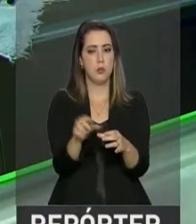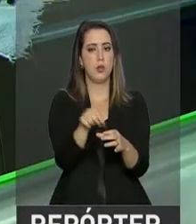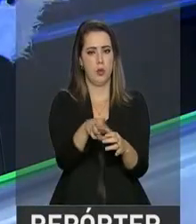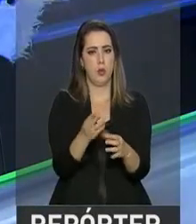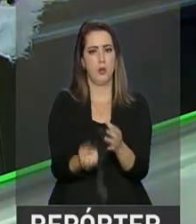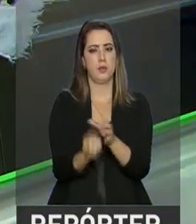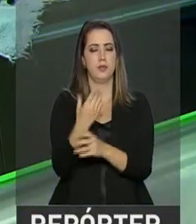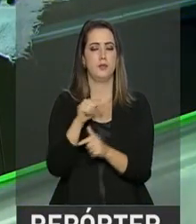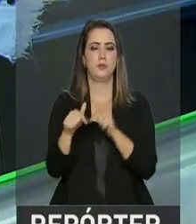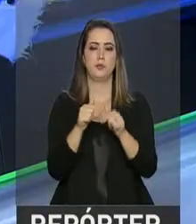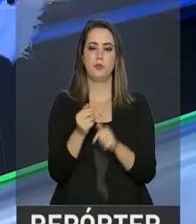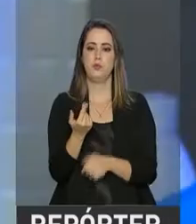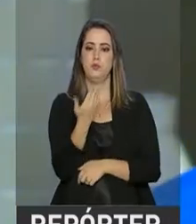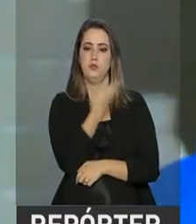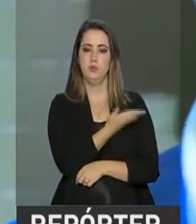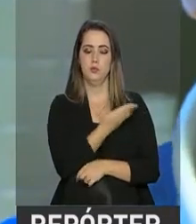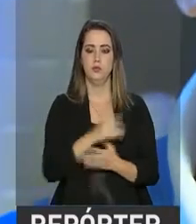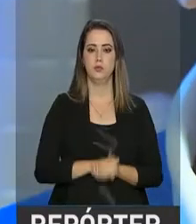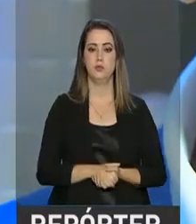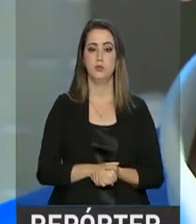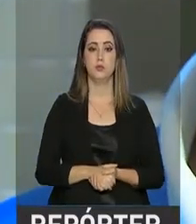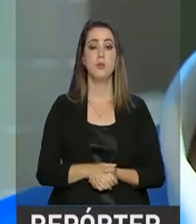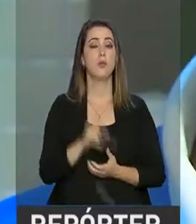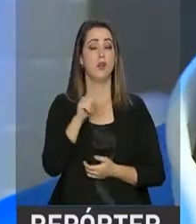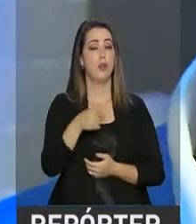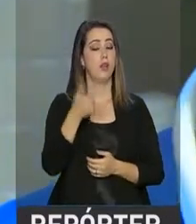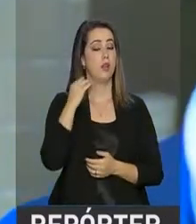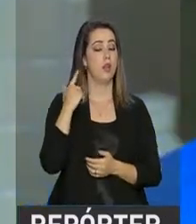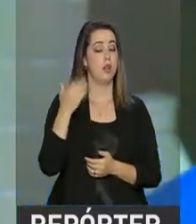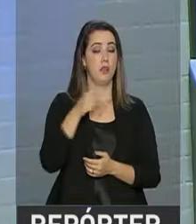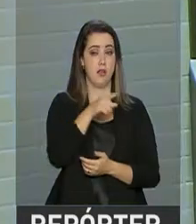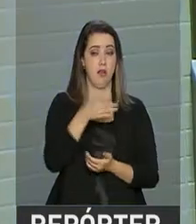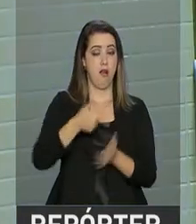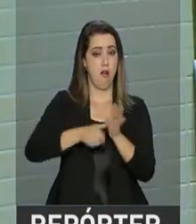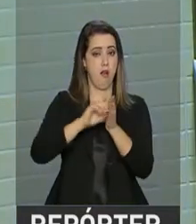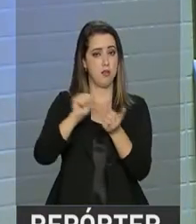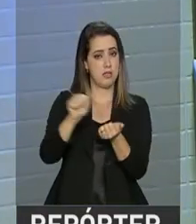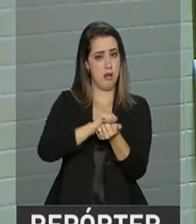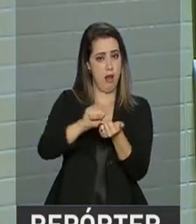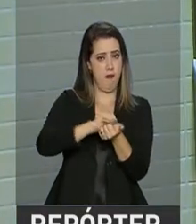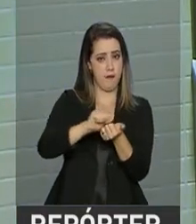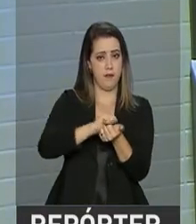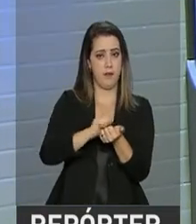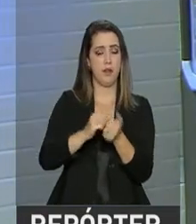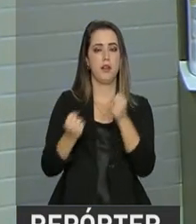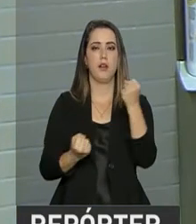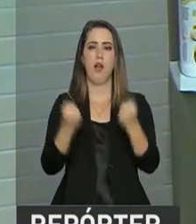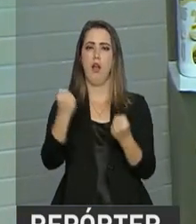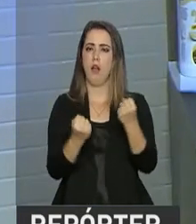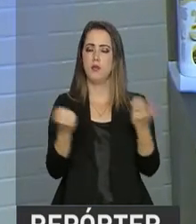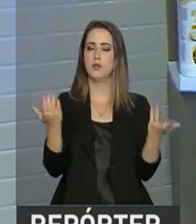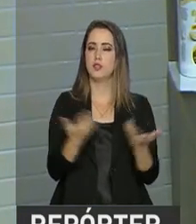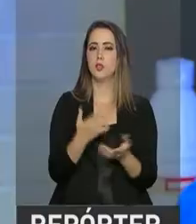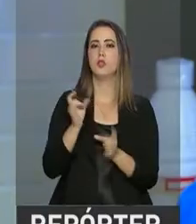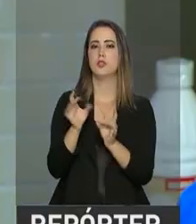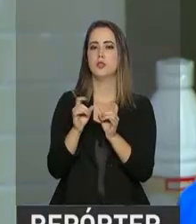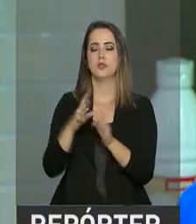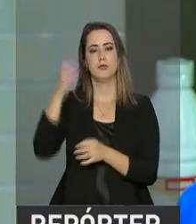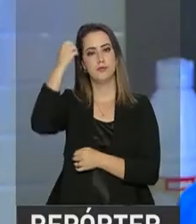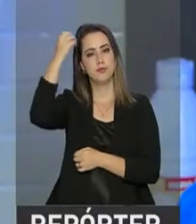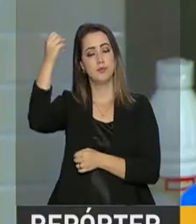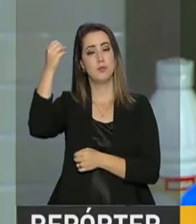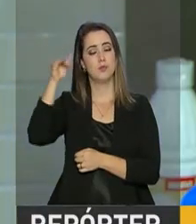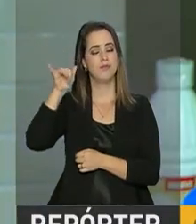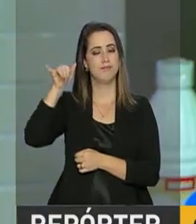empregos como o do jovem Antônio. O rapaz, que era lavador de carros e agora é vendedor no aeroporto, tem um desejo. Que